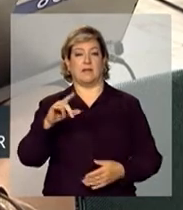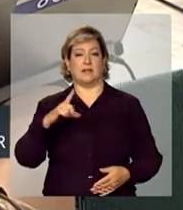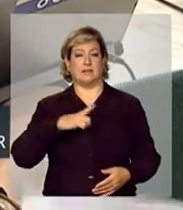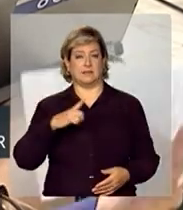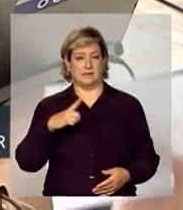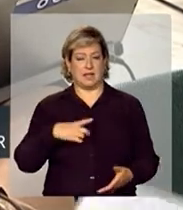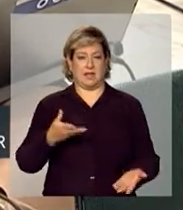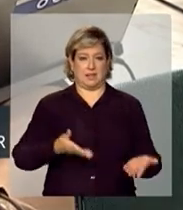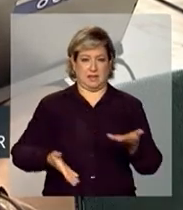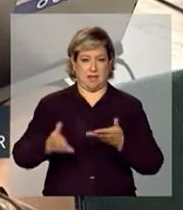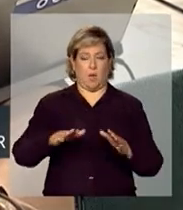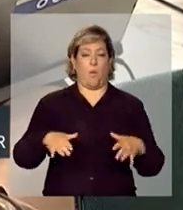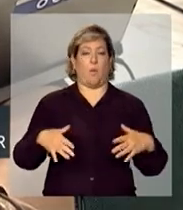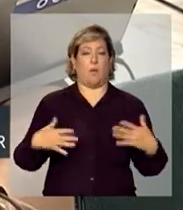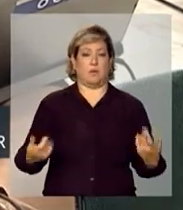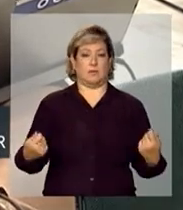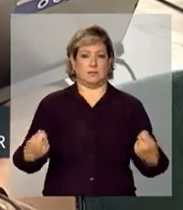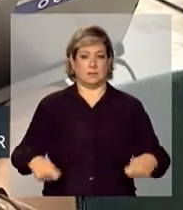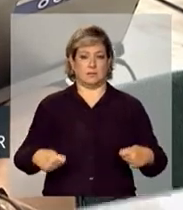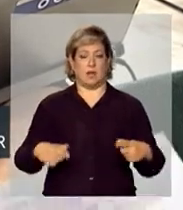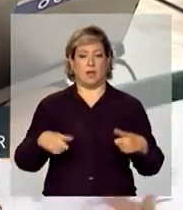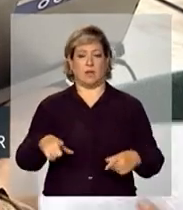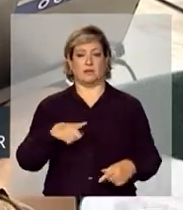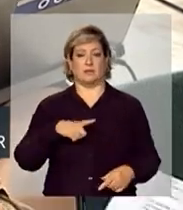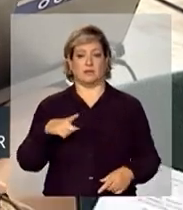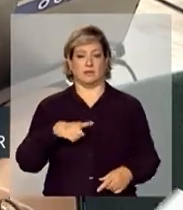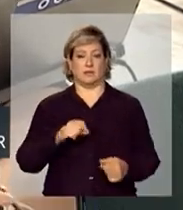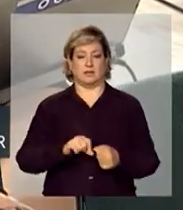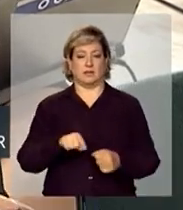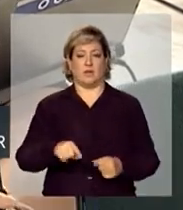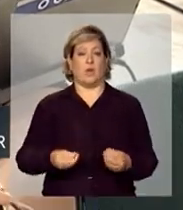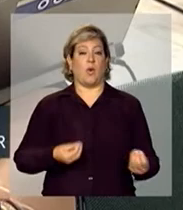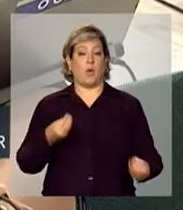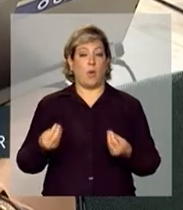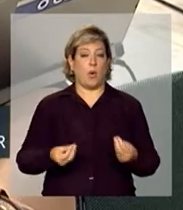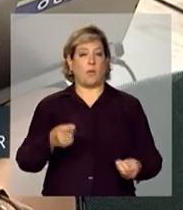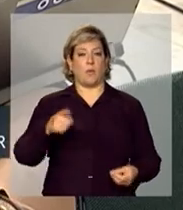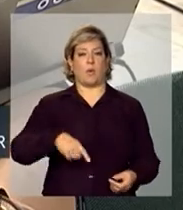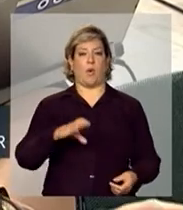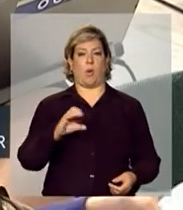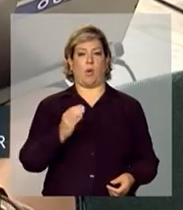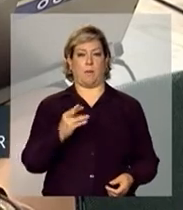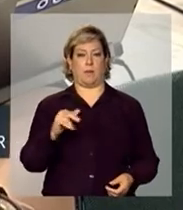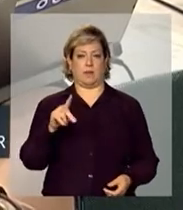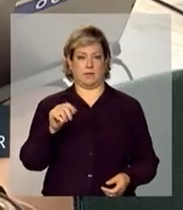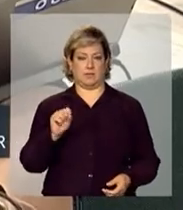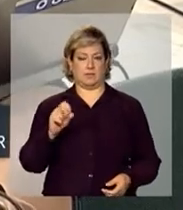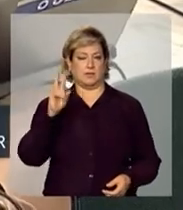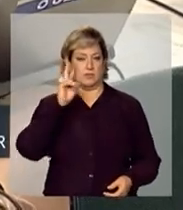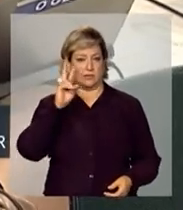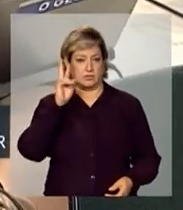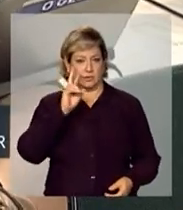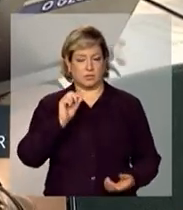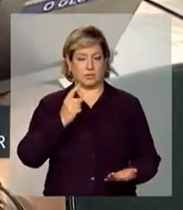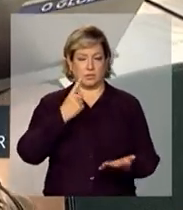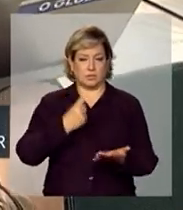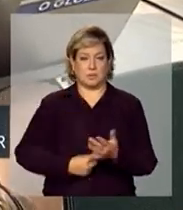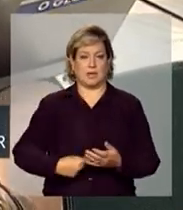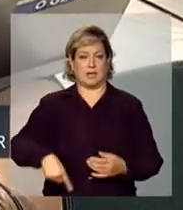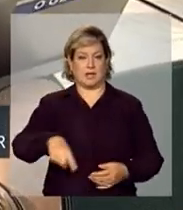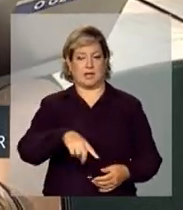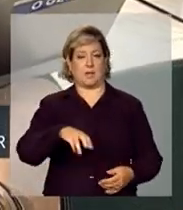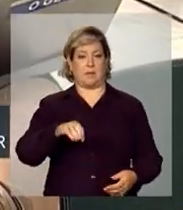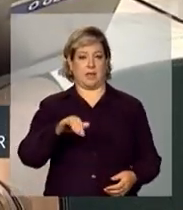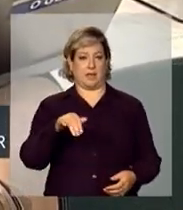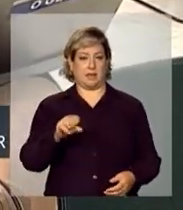quase demandas onde isso está estabelecido como é que elas serão cobradas a respeito do cumprimento dessas metas